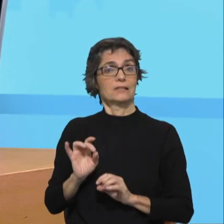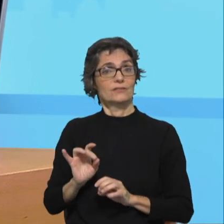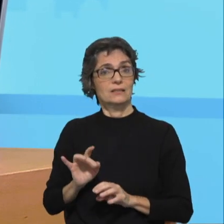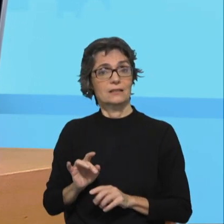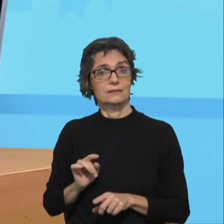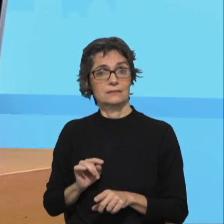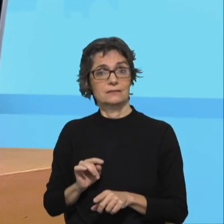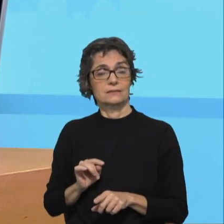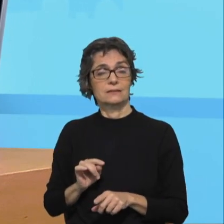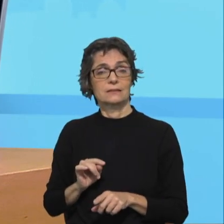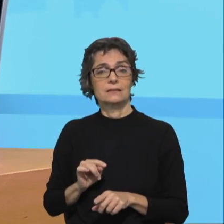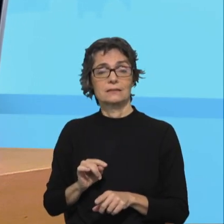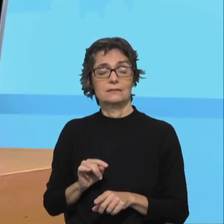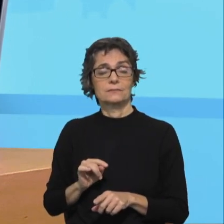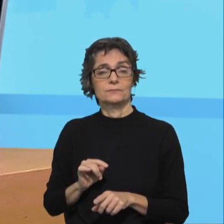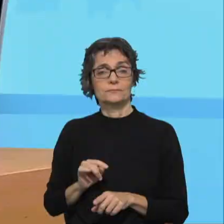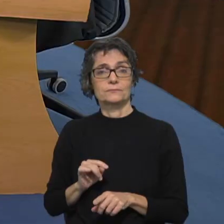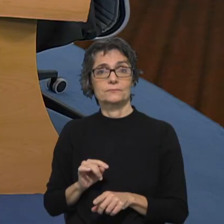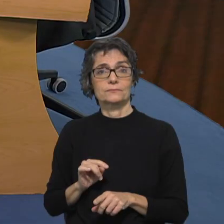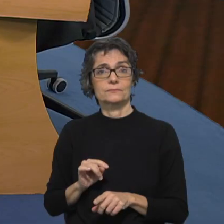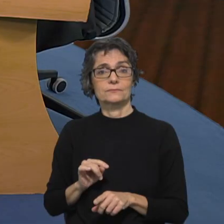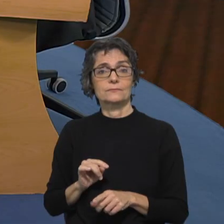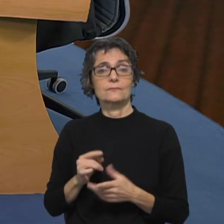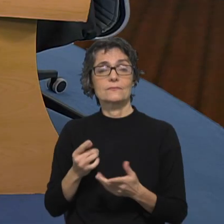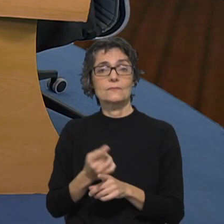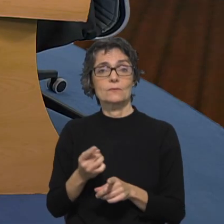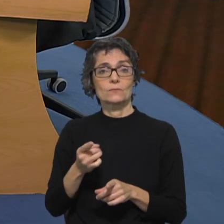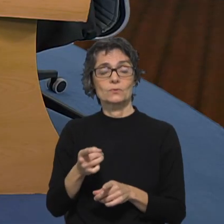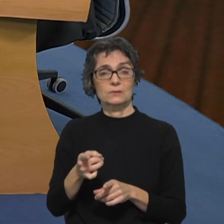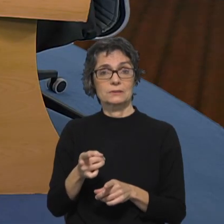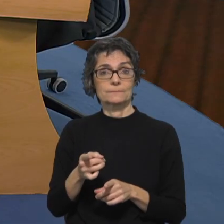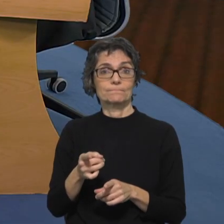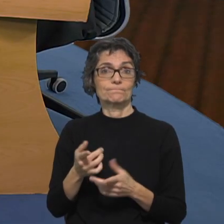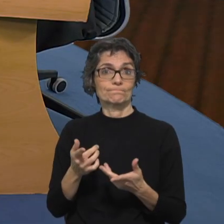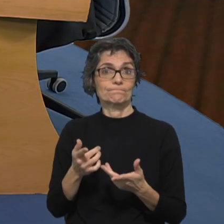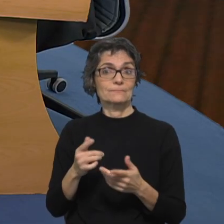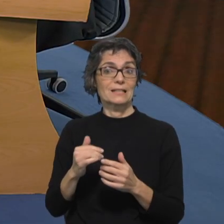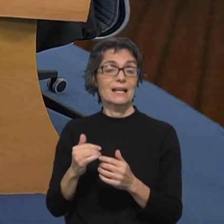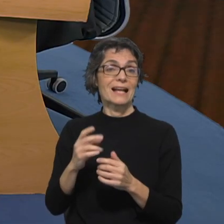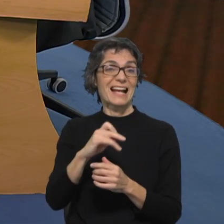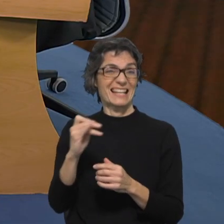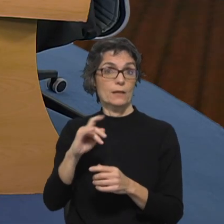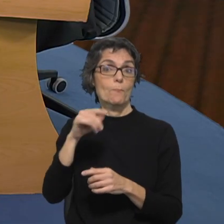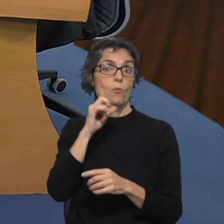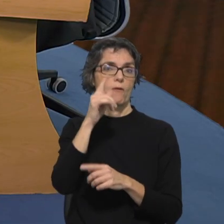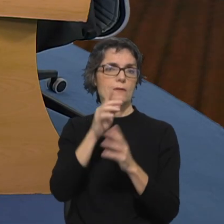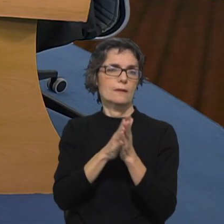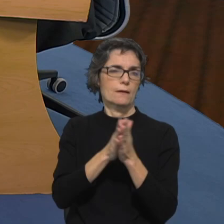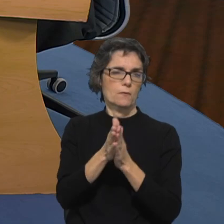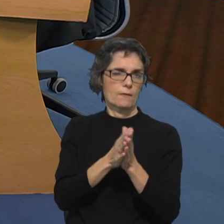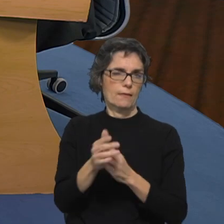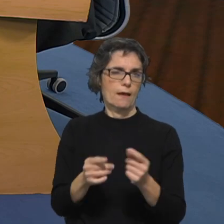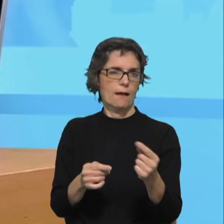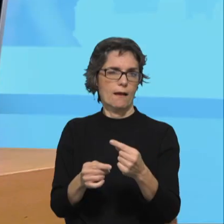os instrumentos de inteligência artificial a dominar, mas alguém que, por trás deles, os pode manipular.